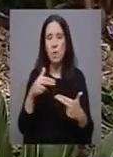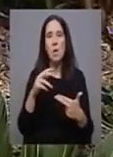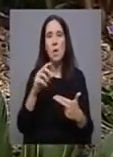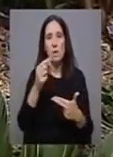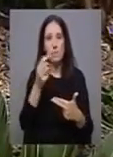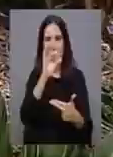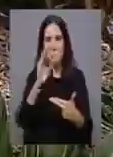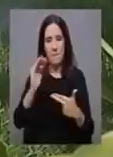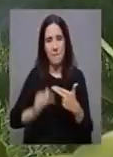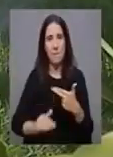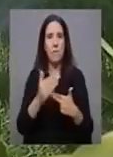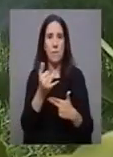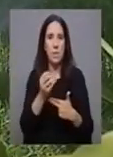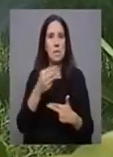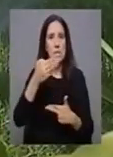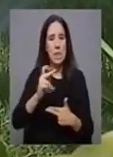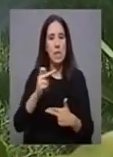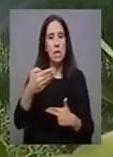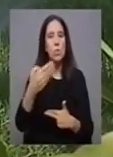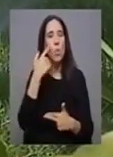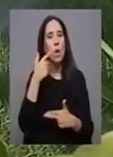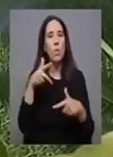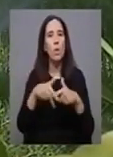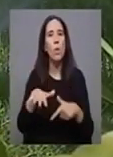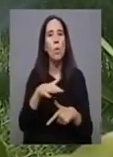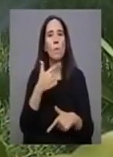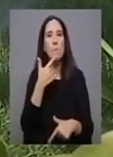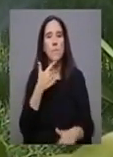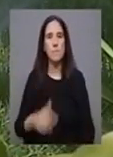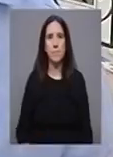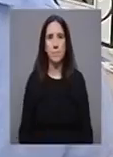próximos 7 anos e perceber onde se pode cortar. Deve-se cortar